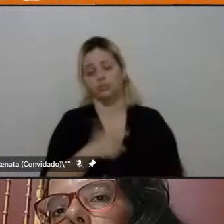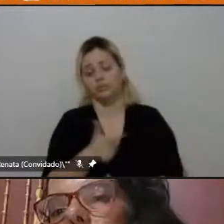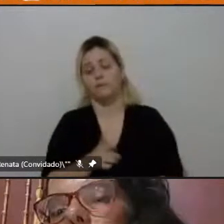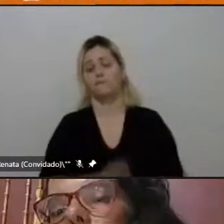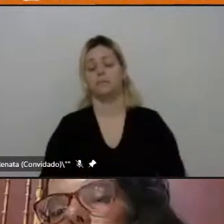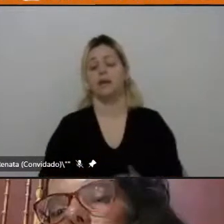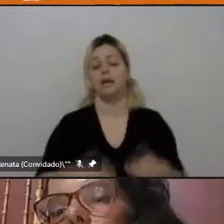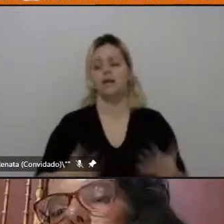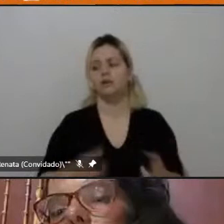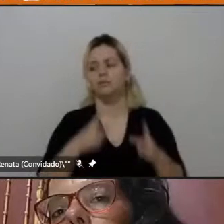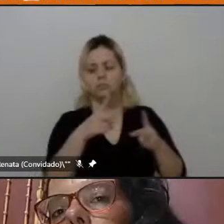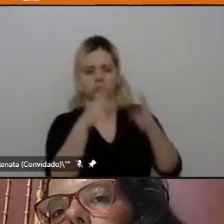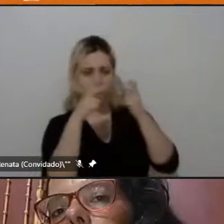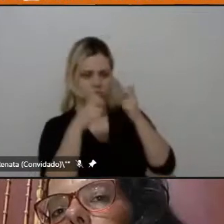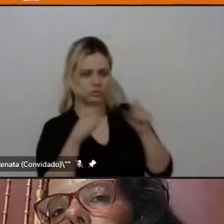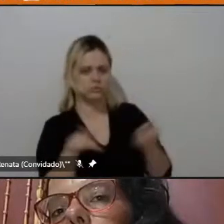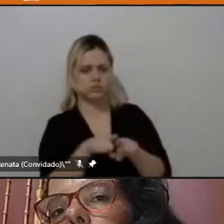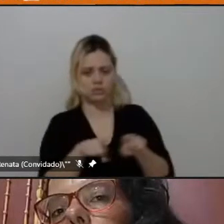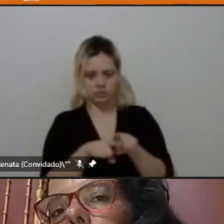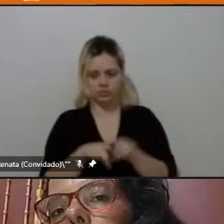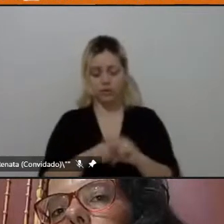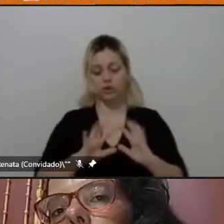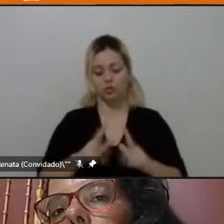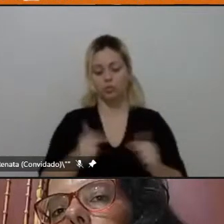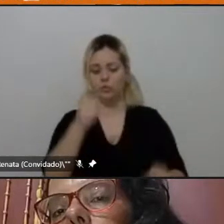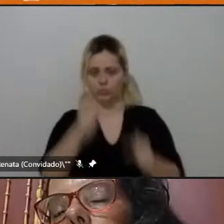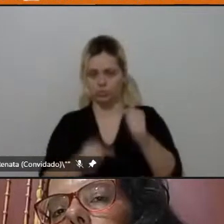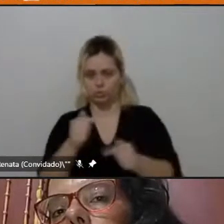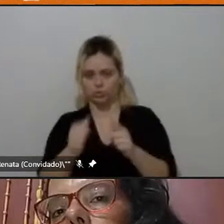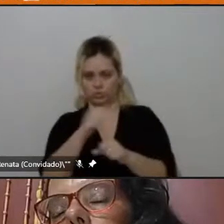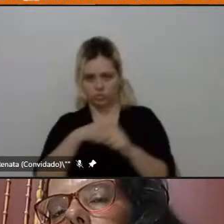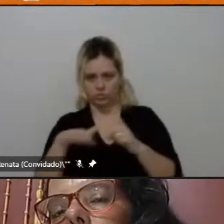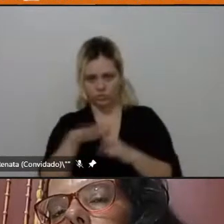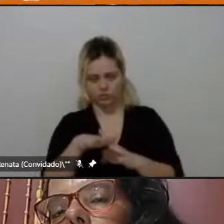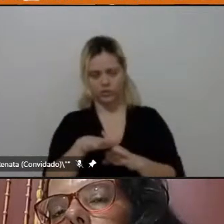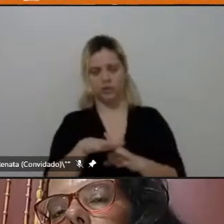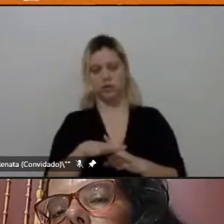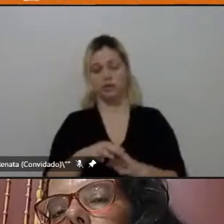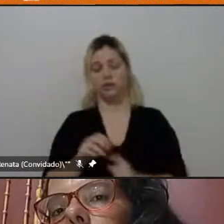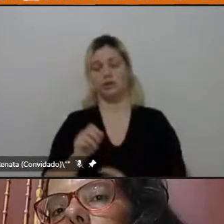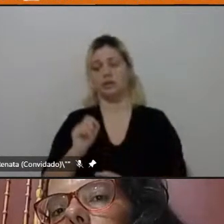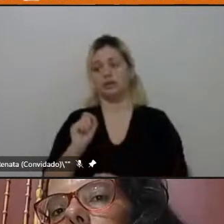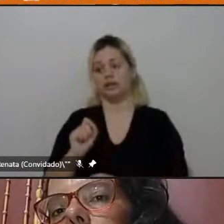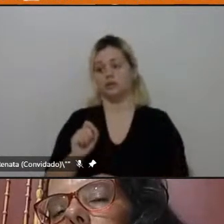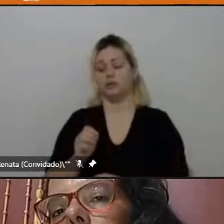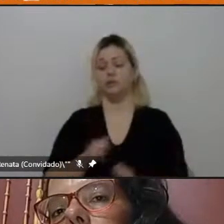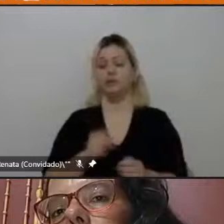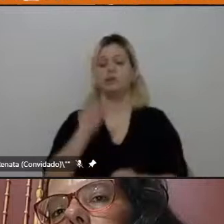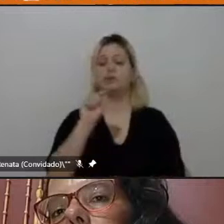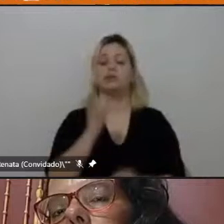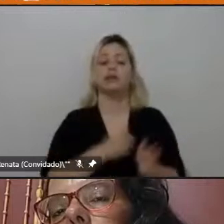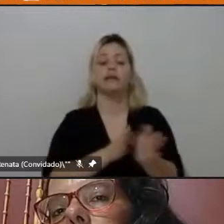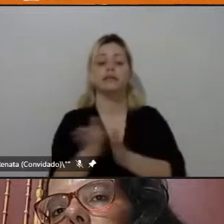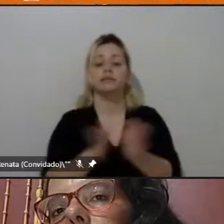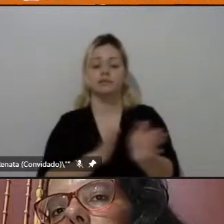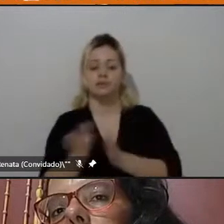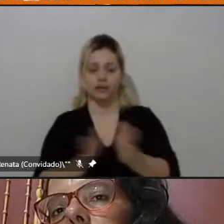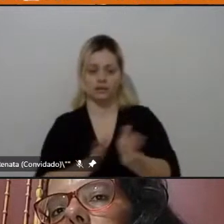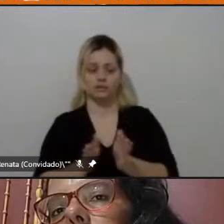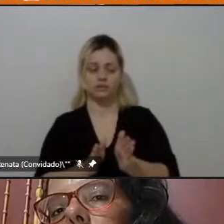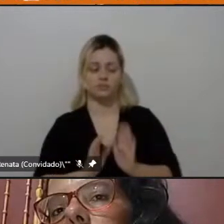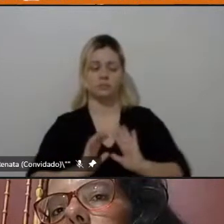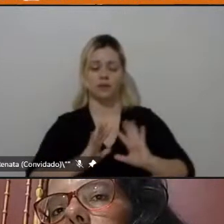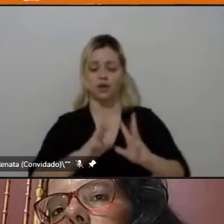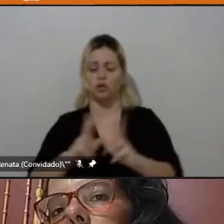O que a gente observou também, então, nessas políticas sociais é que, ao mesmo tempo que você, às vezes, acessa a certos capitais,